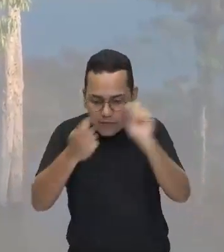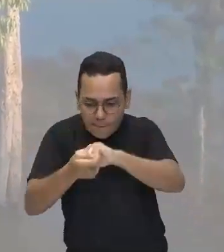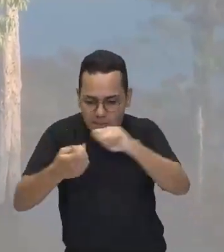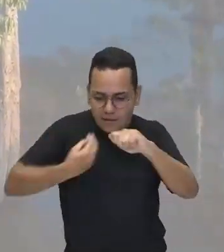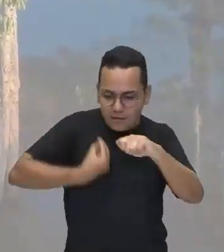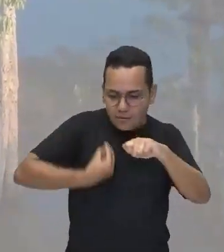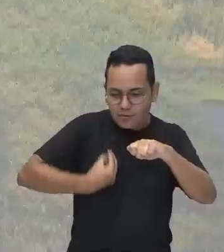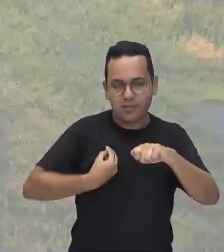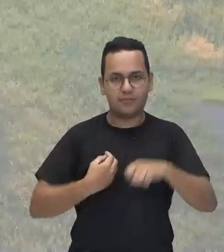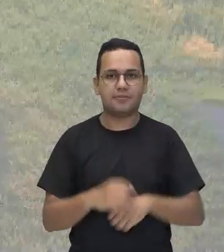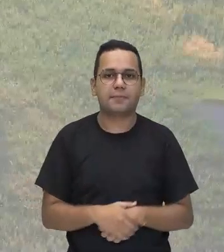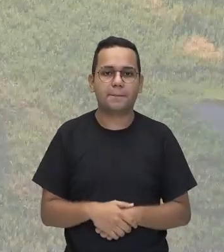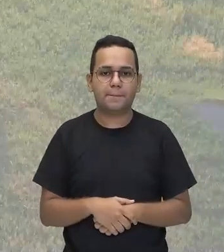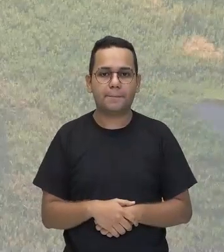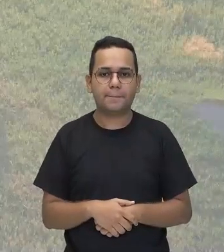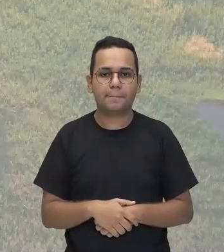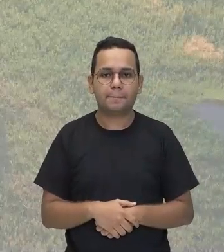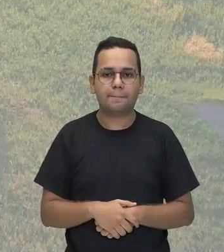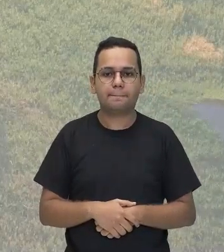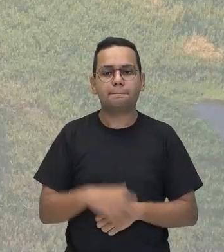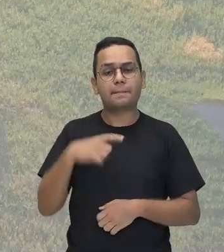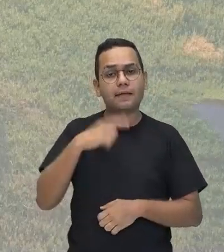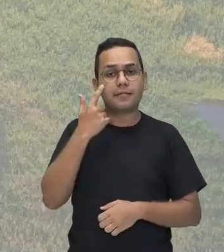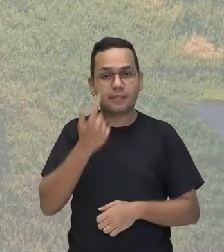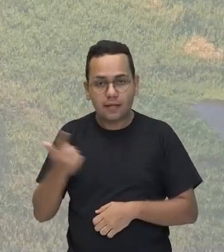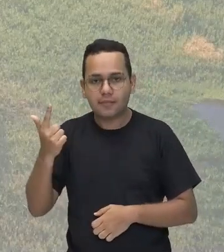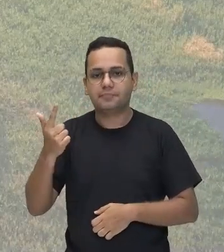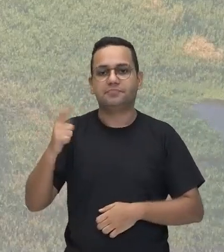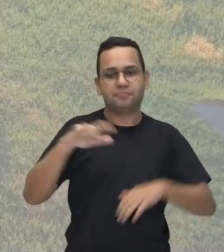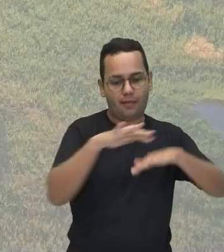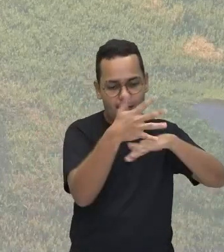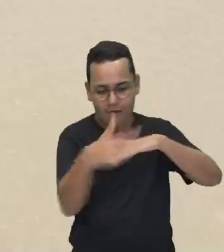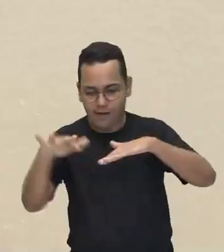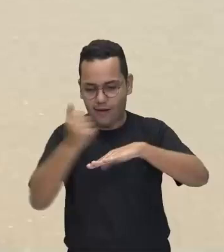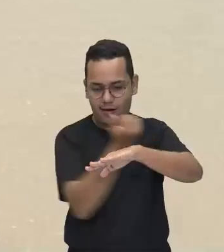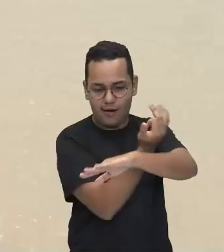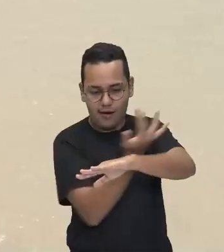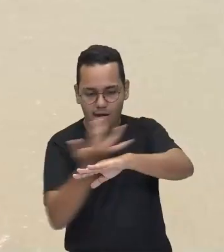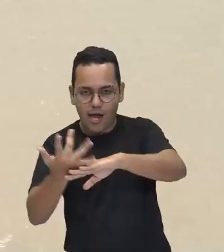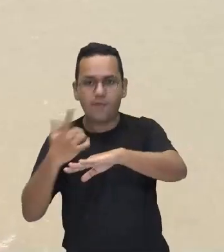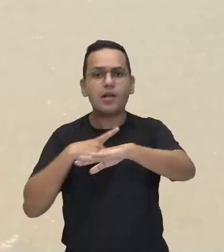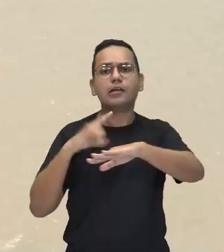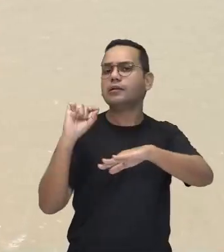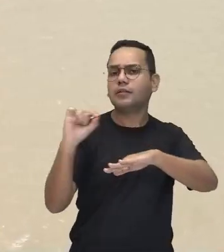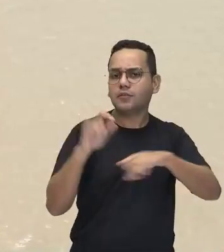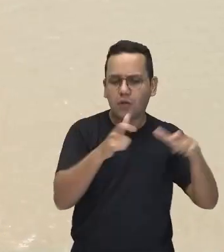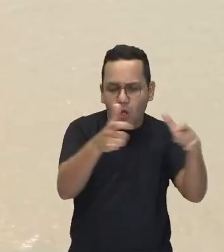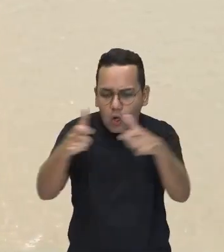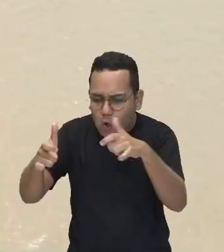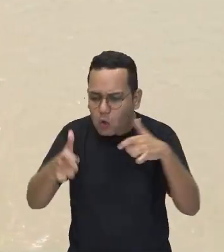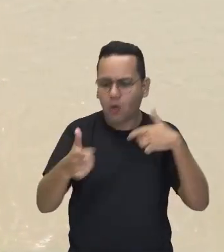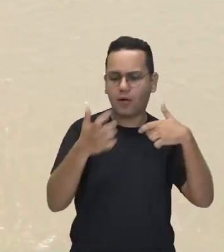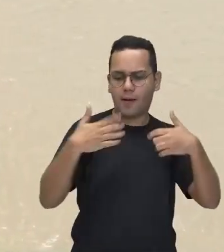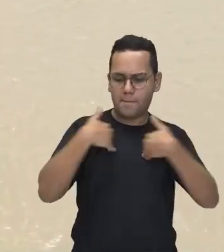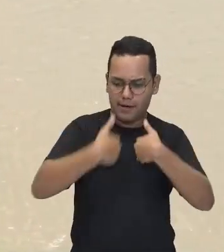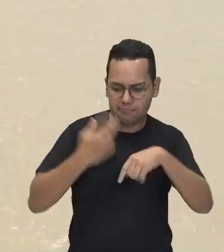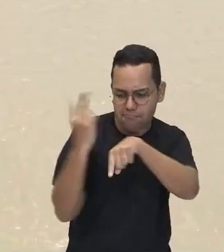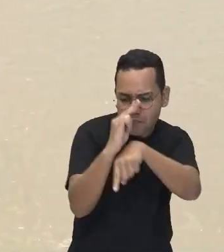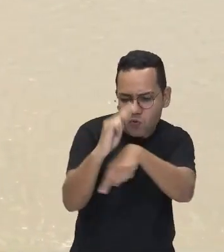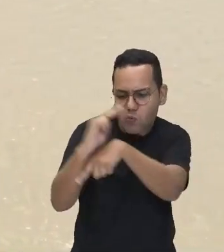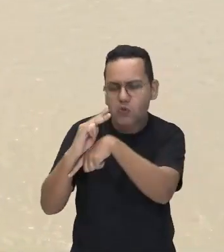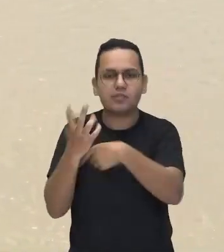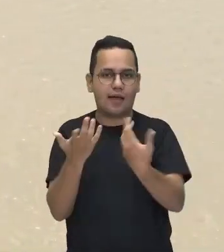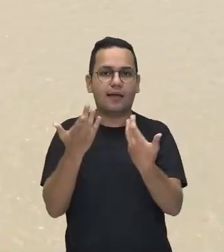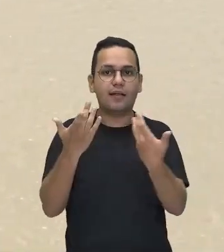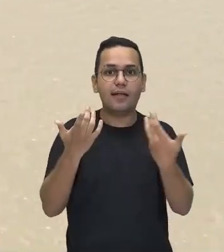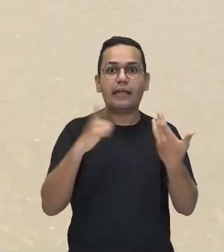das águas. Planaltos e serras emergem da planície, oferecendo refúgios para espécies endêmicas e